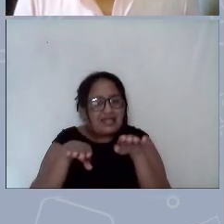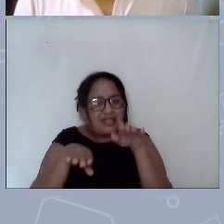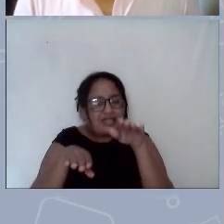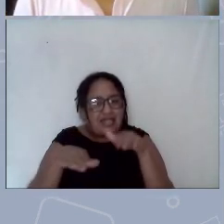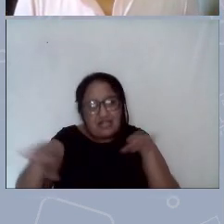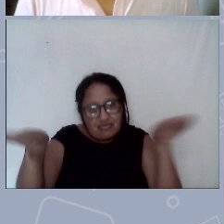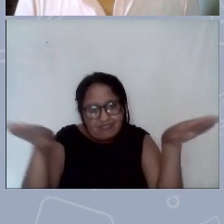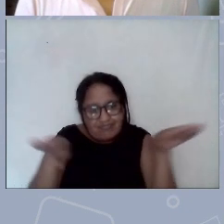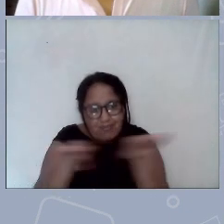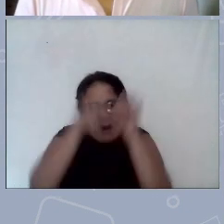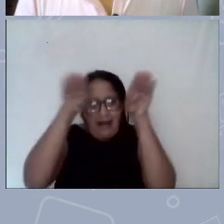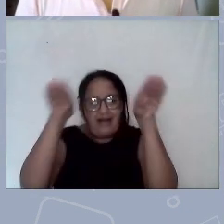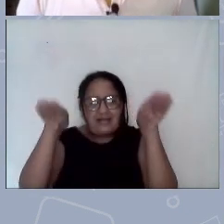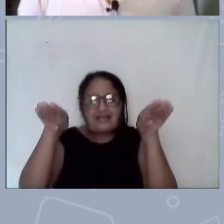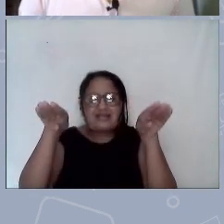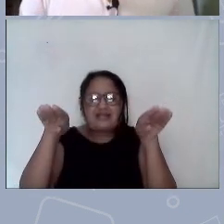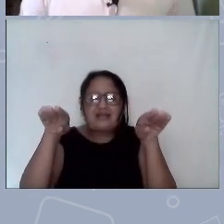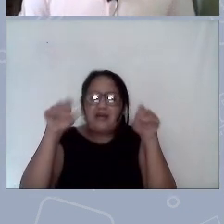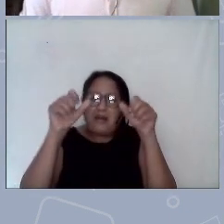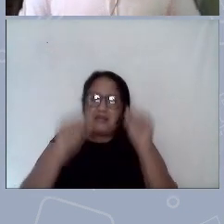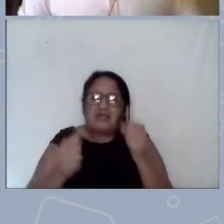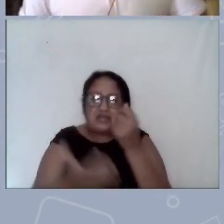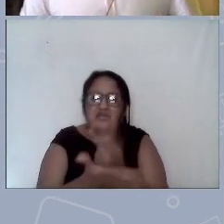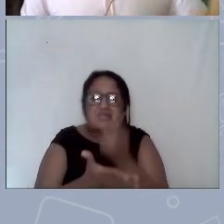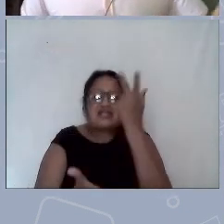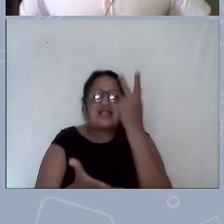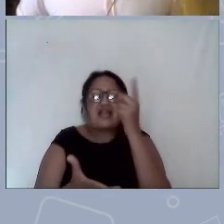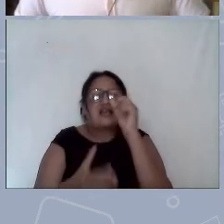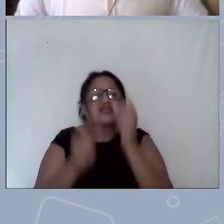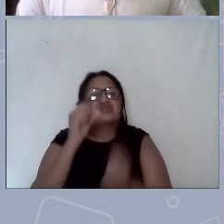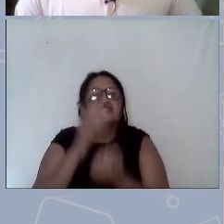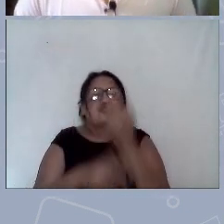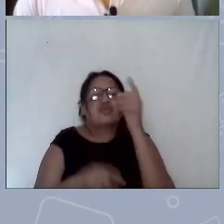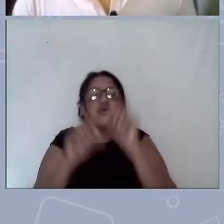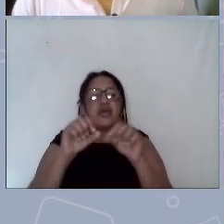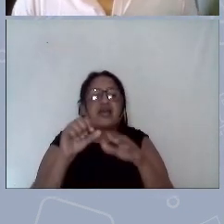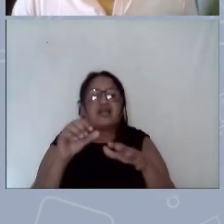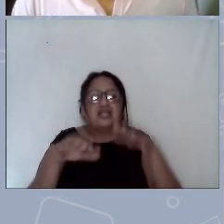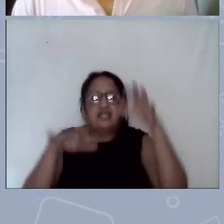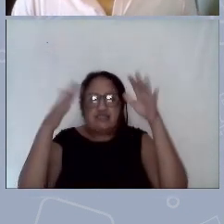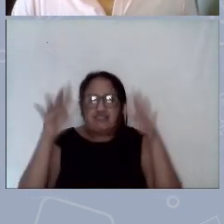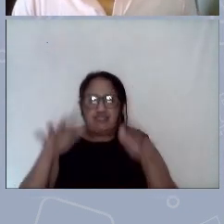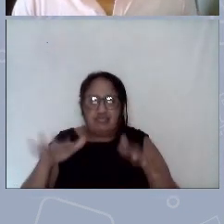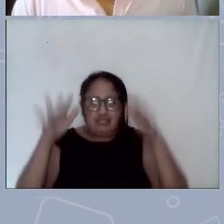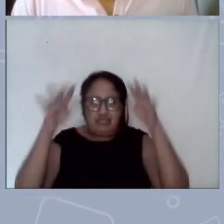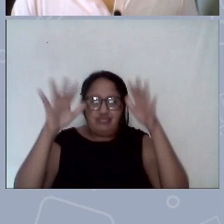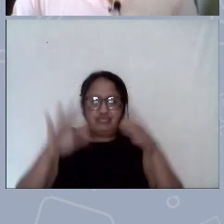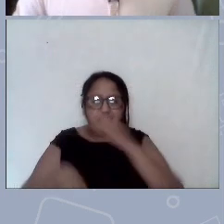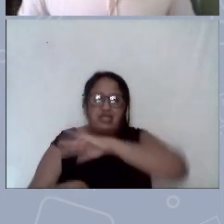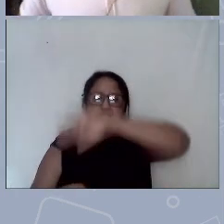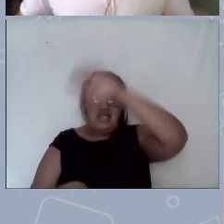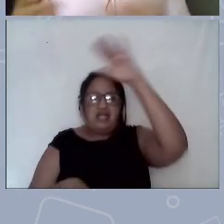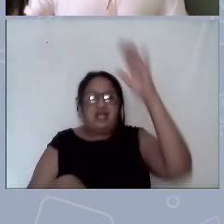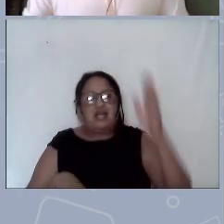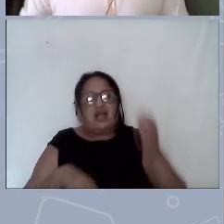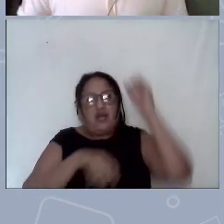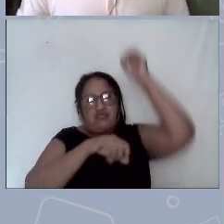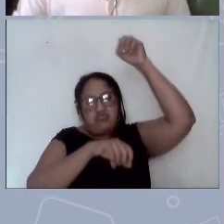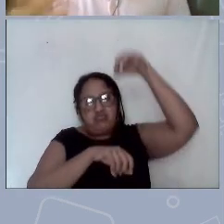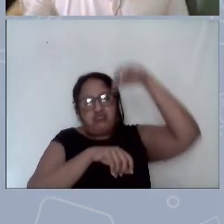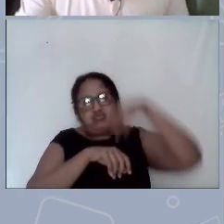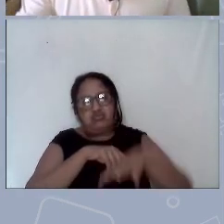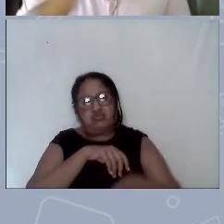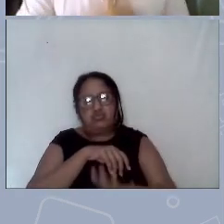tectônicas pode causar a ocorrência de terremotos e erupções vulcânicas ok essa